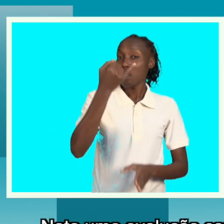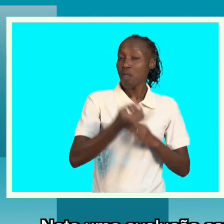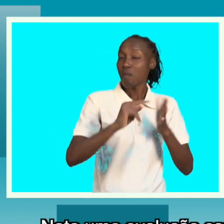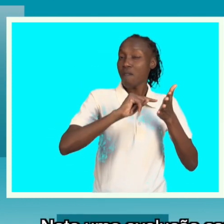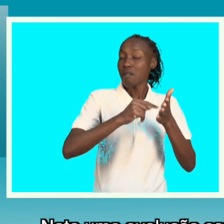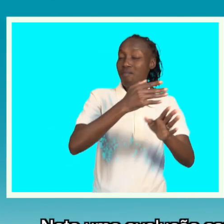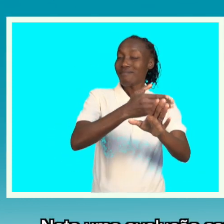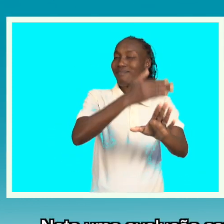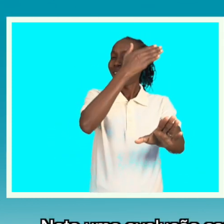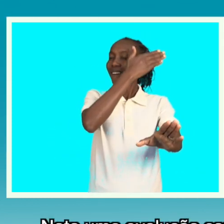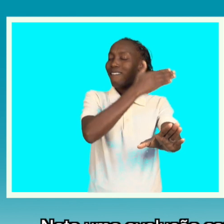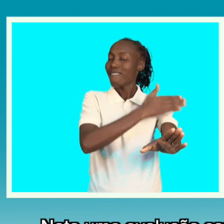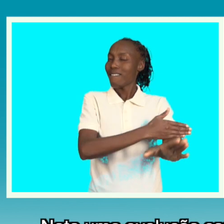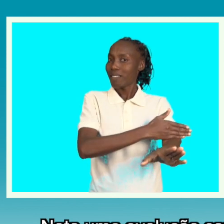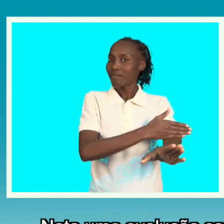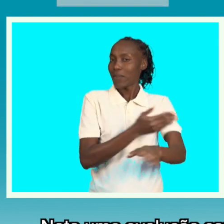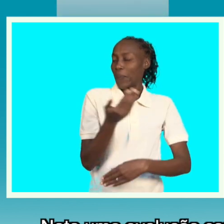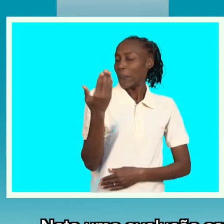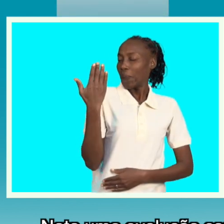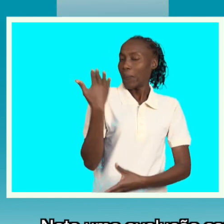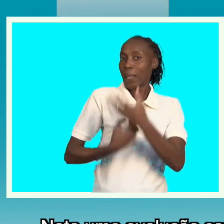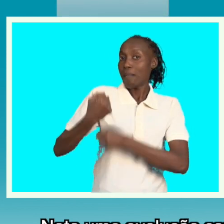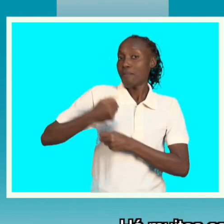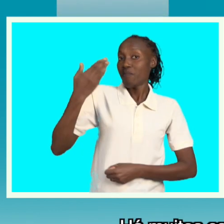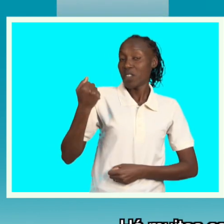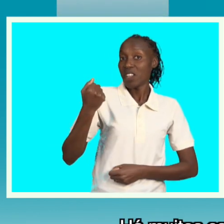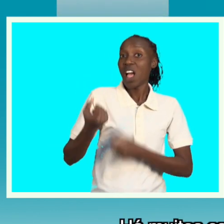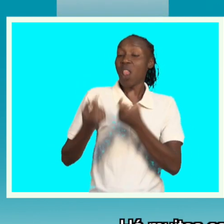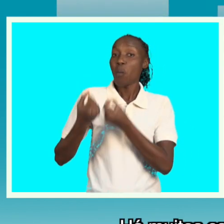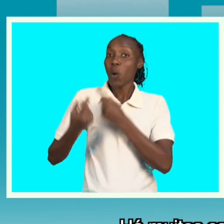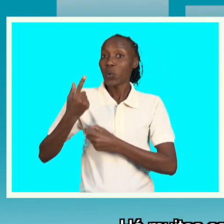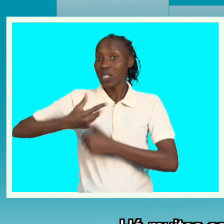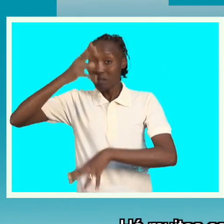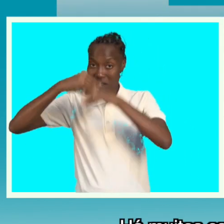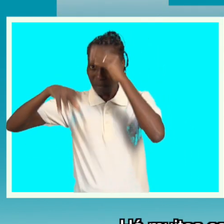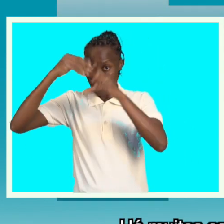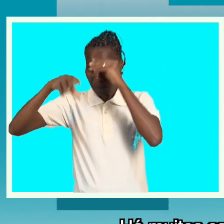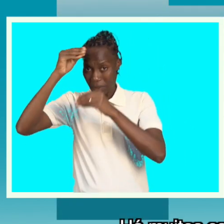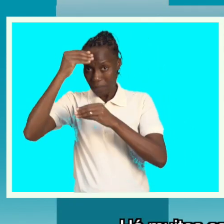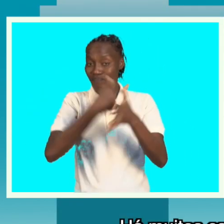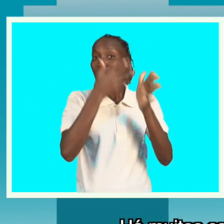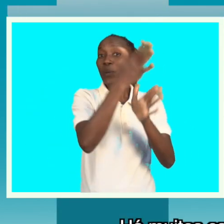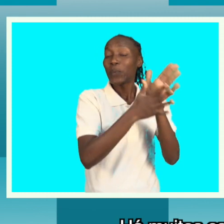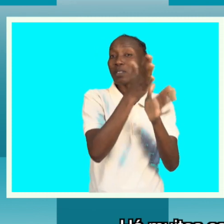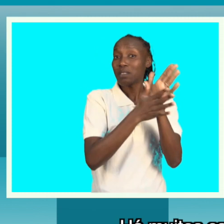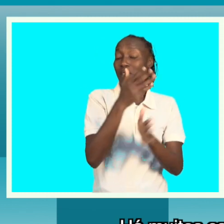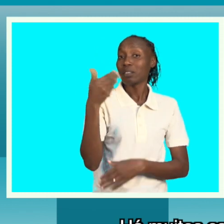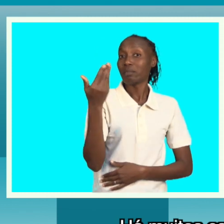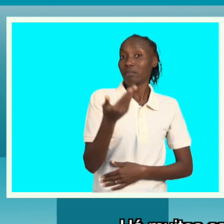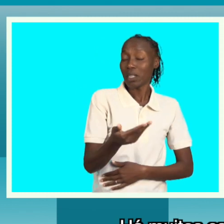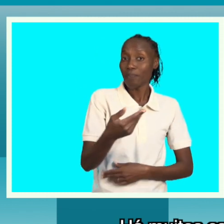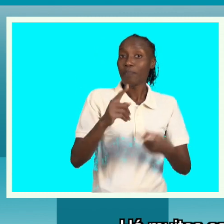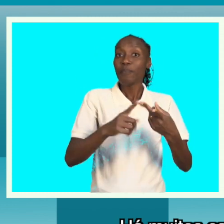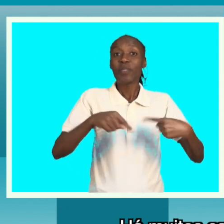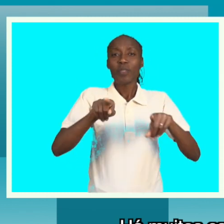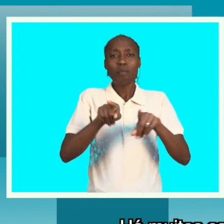Noto uma evolução comparativamente aos anos atrás. Há muitas coisas que evoluíram na aprendizagem em termos de